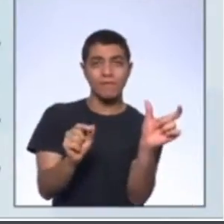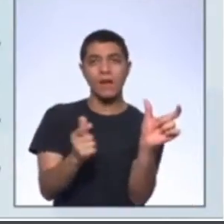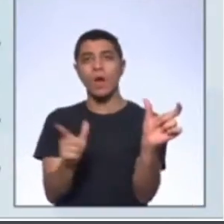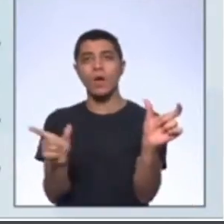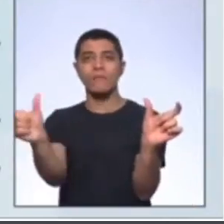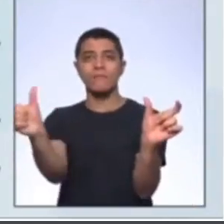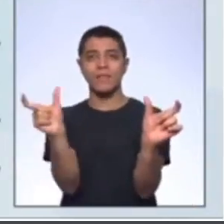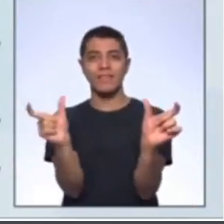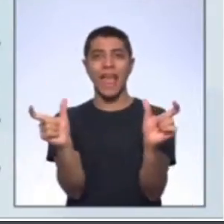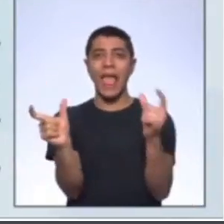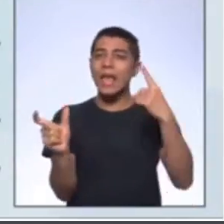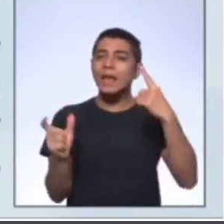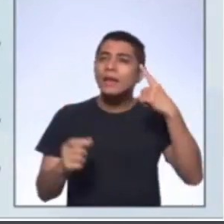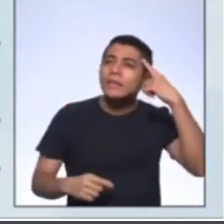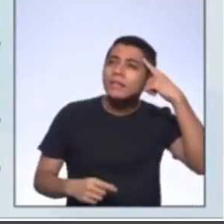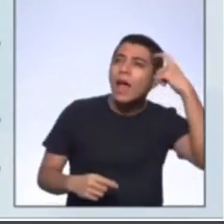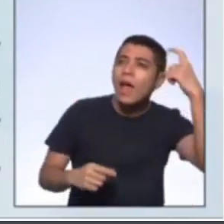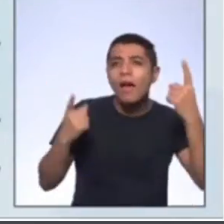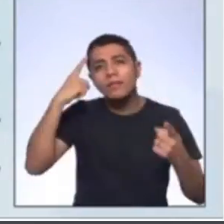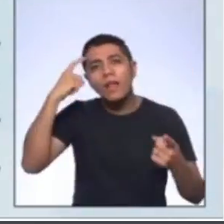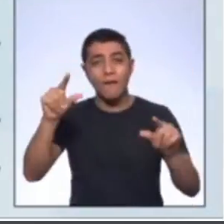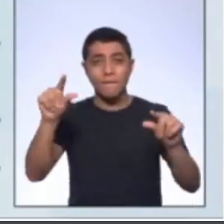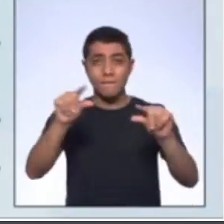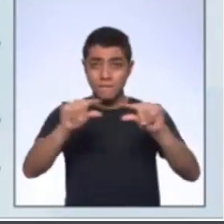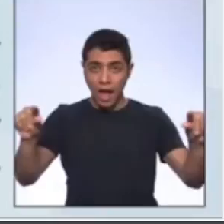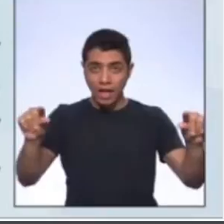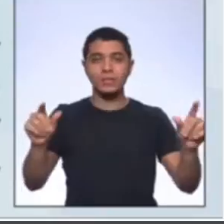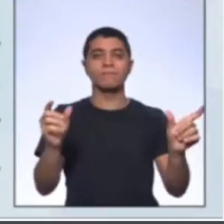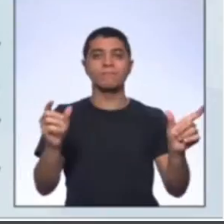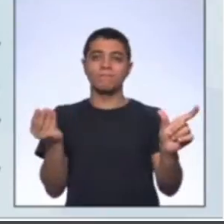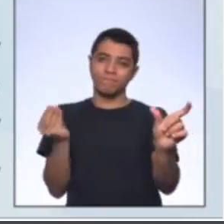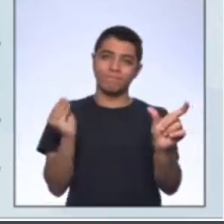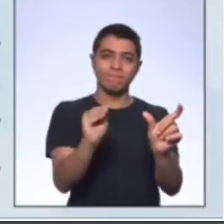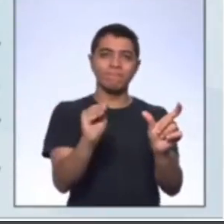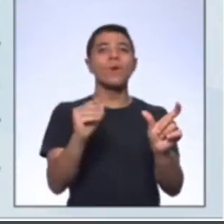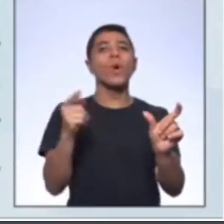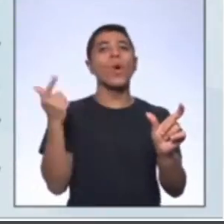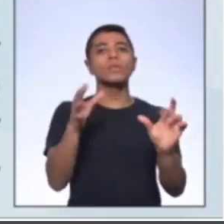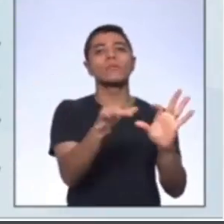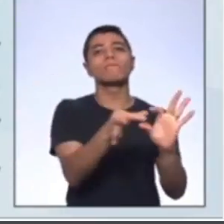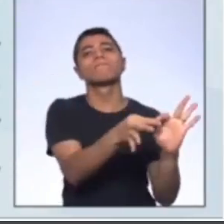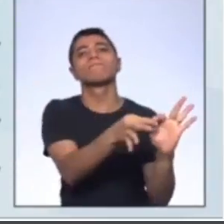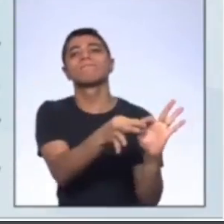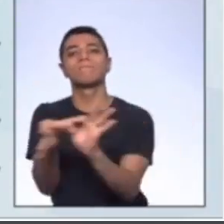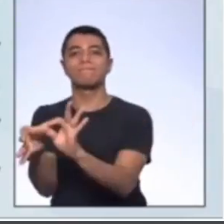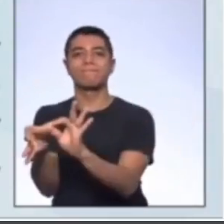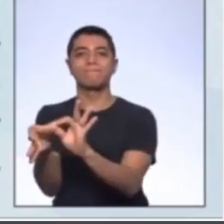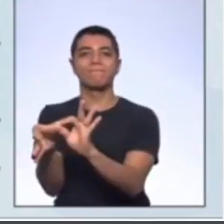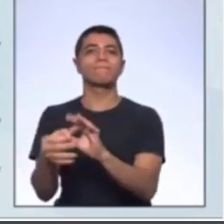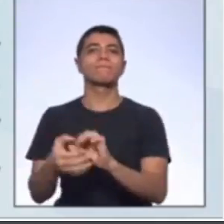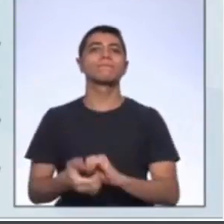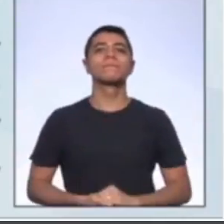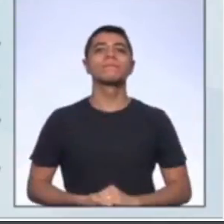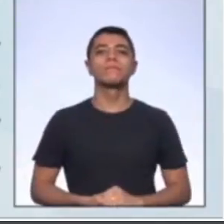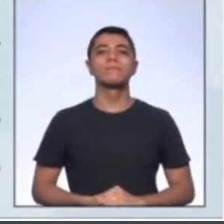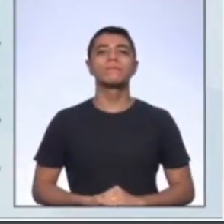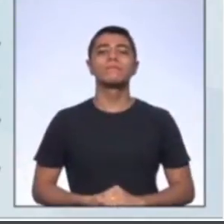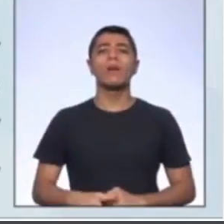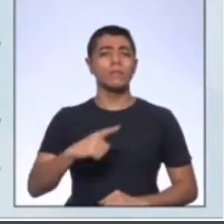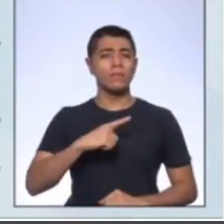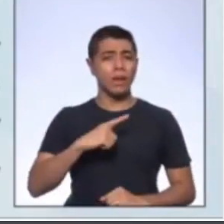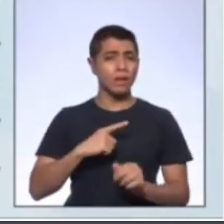as várias ideias apresentadas em uma frase do texto auxiliando na coesão desse texto certo existem